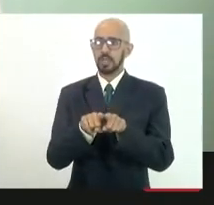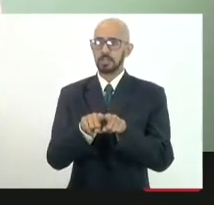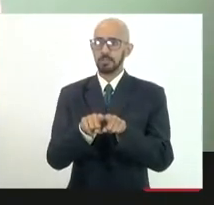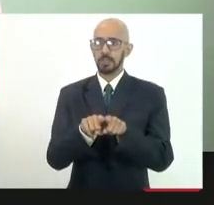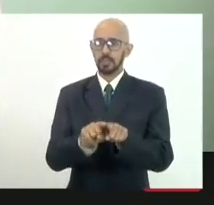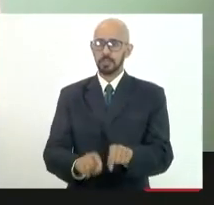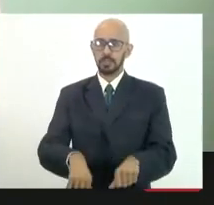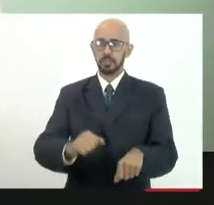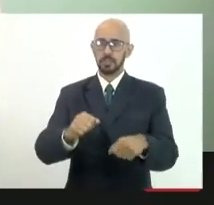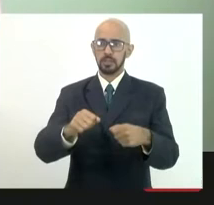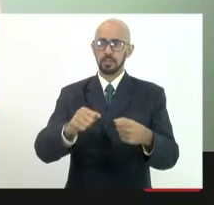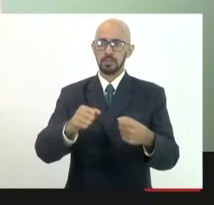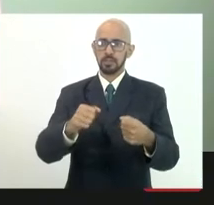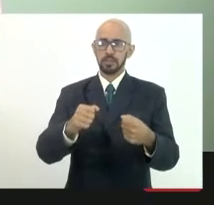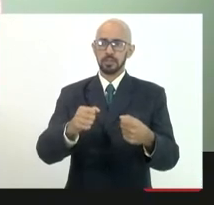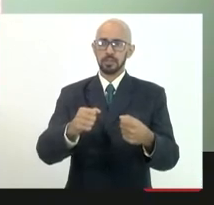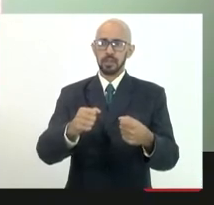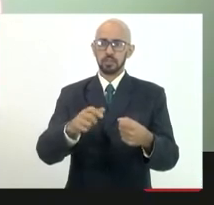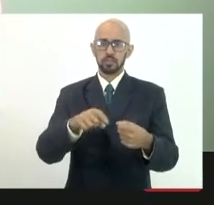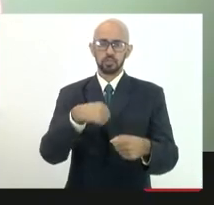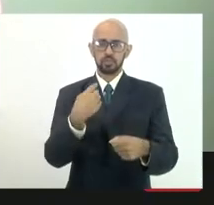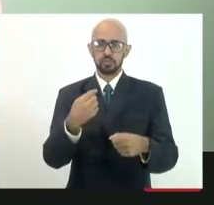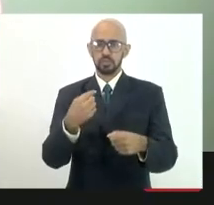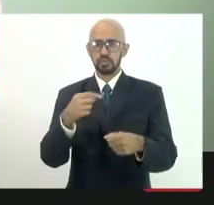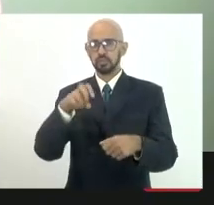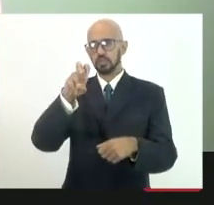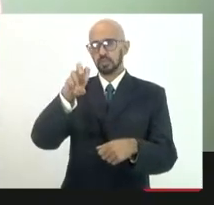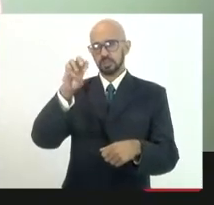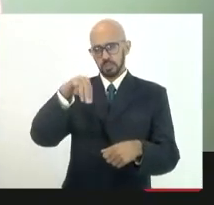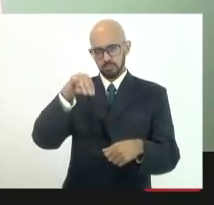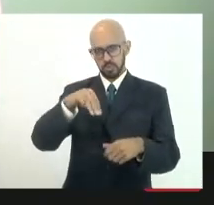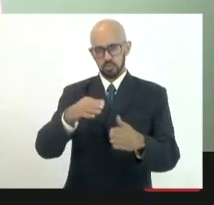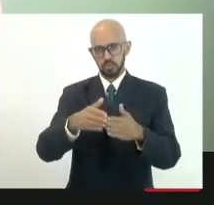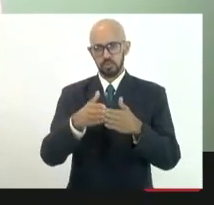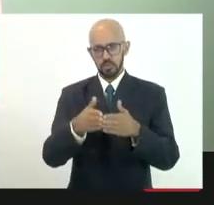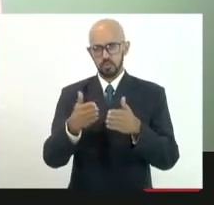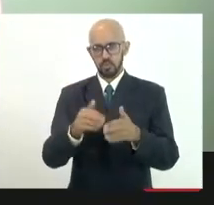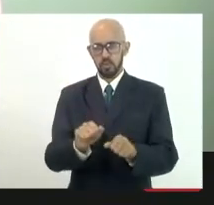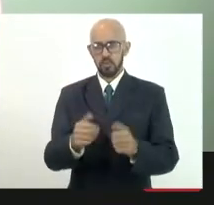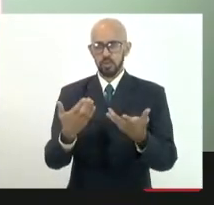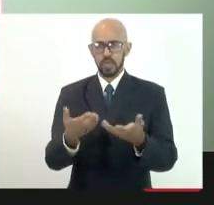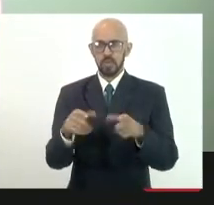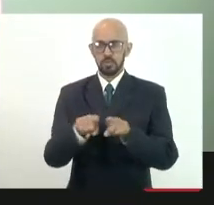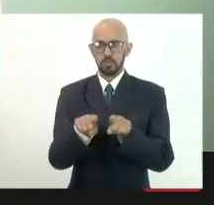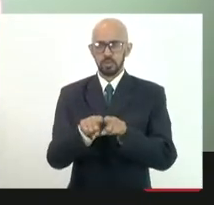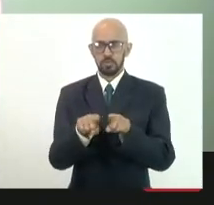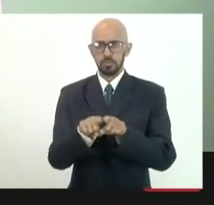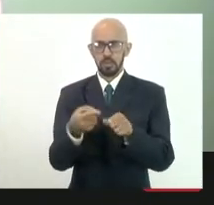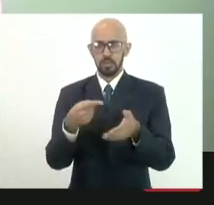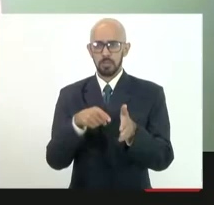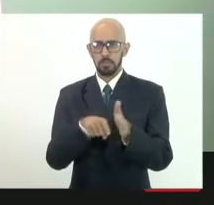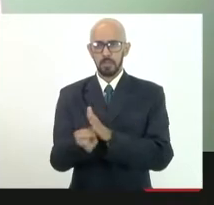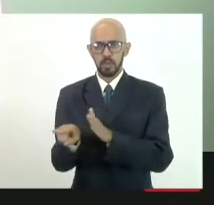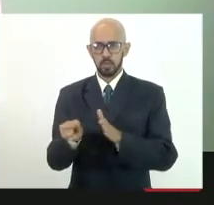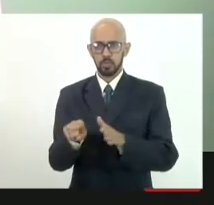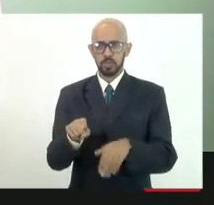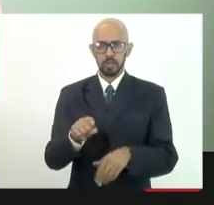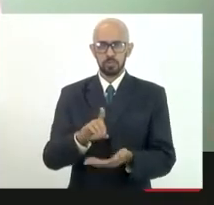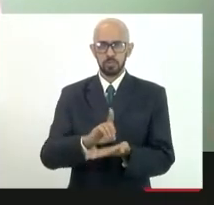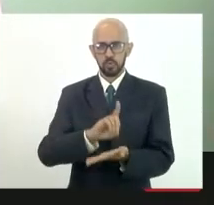fazer as considerações entre, no máximo, em 5 minutos. E já queria deixar apenas uma pergunta para o doutor